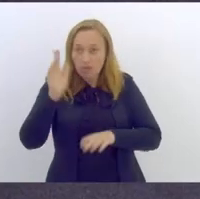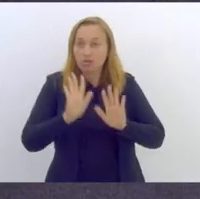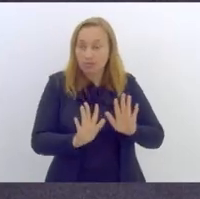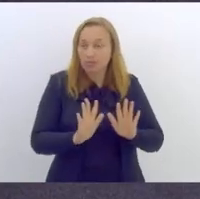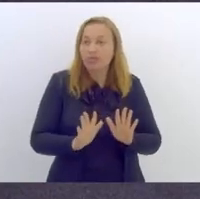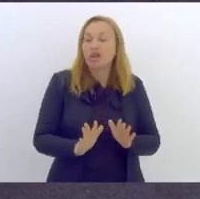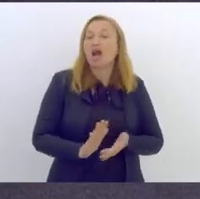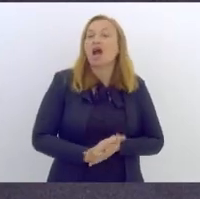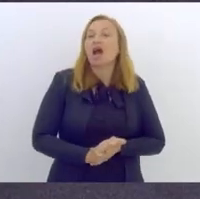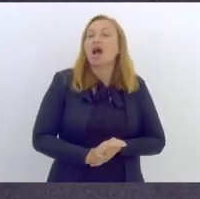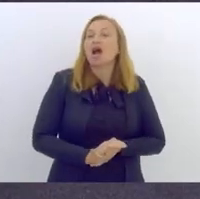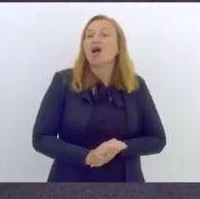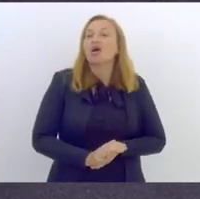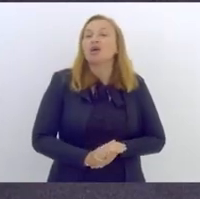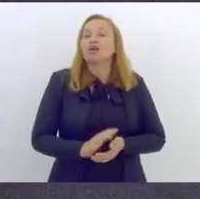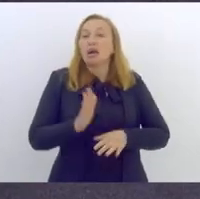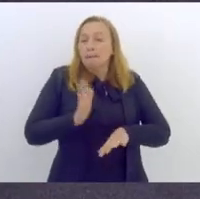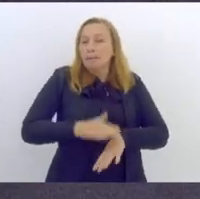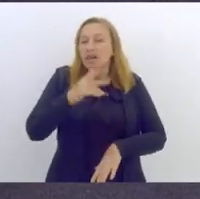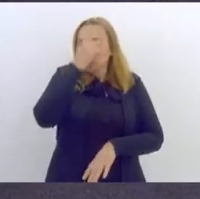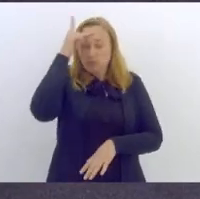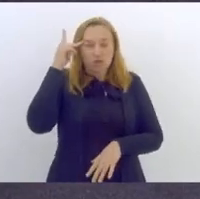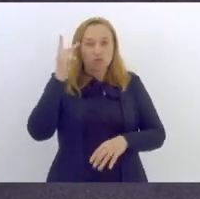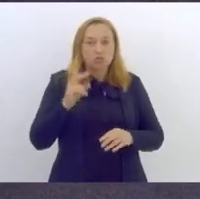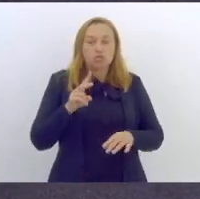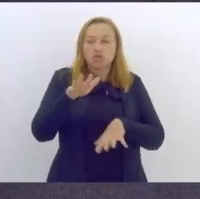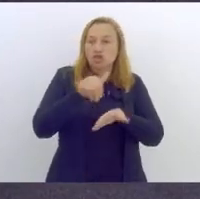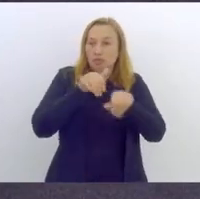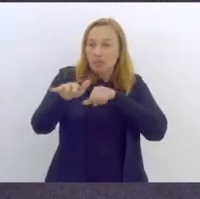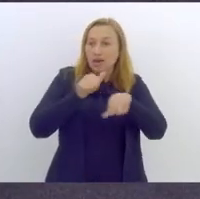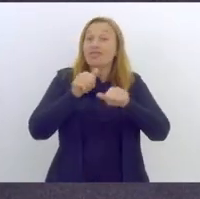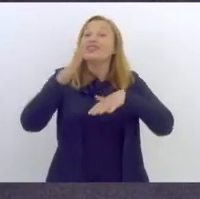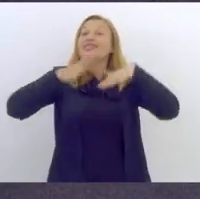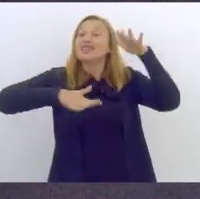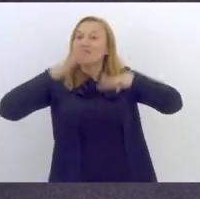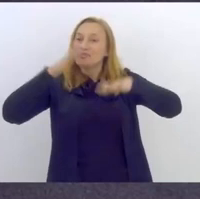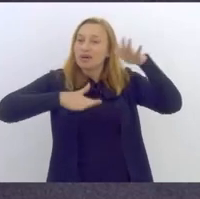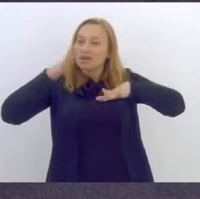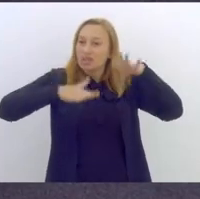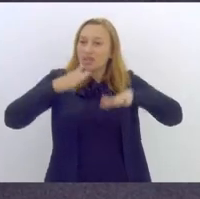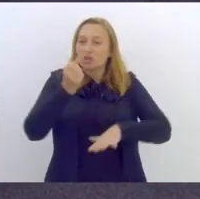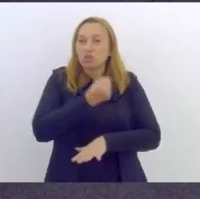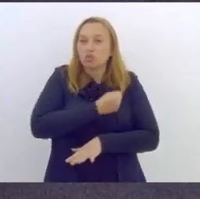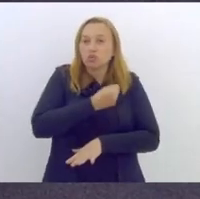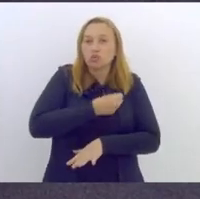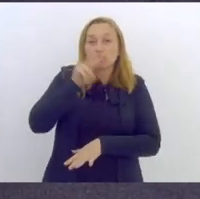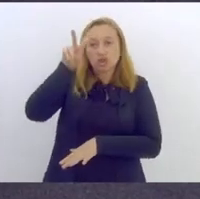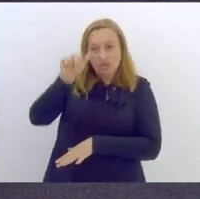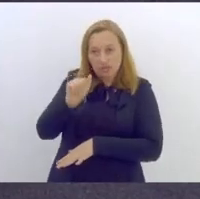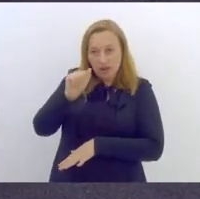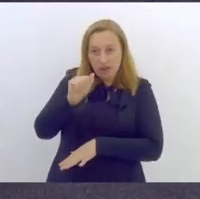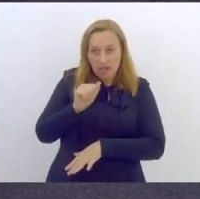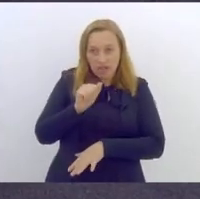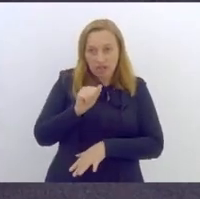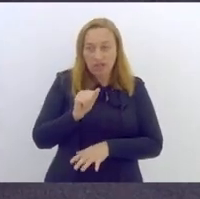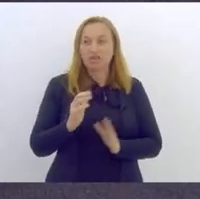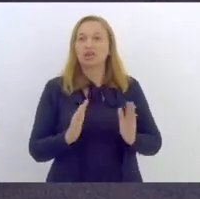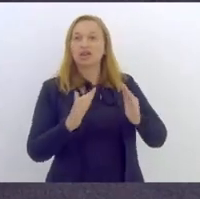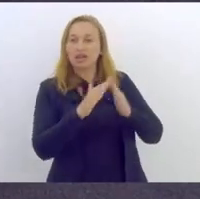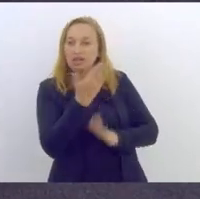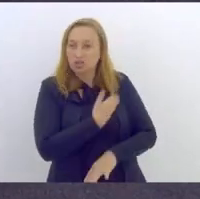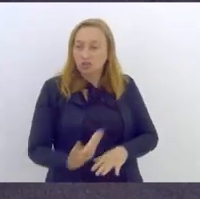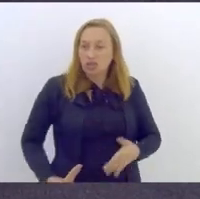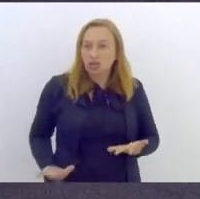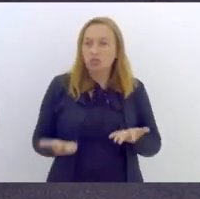a questão de chamar mais pessoas vai vai depender de um aumento do número de vagas aí da casa civil